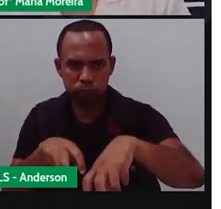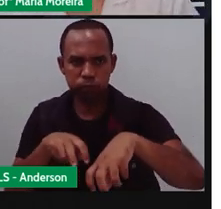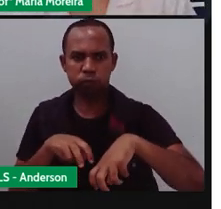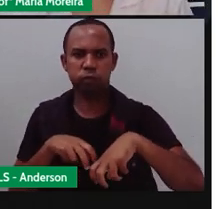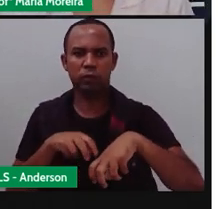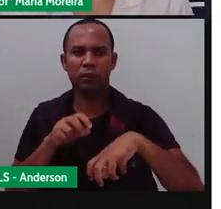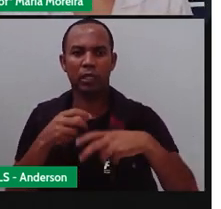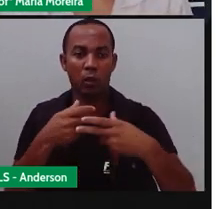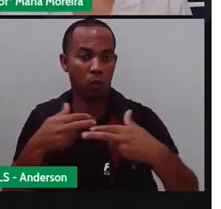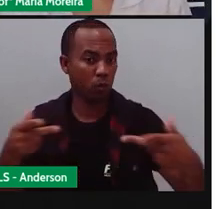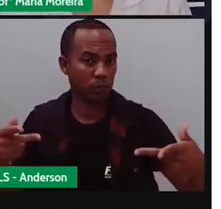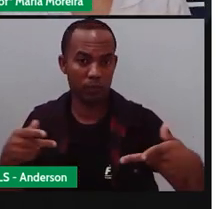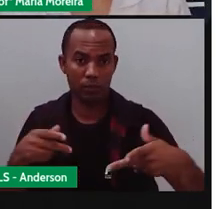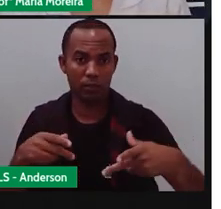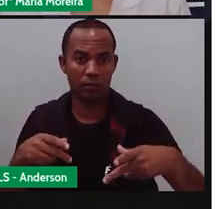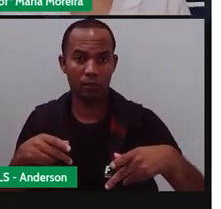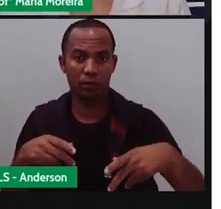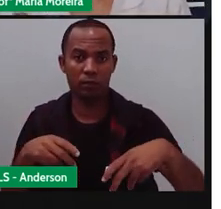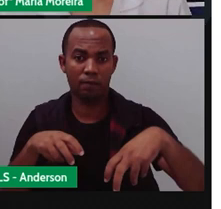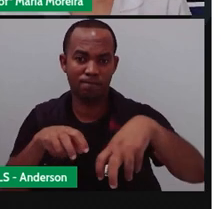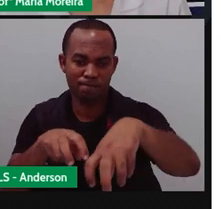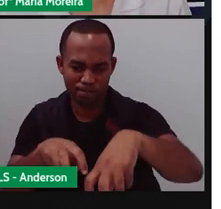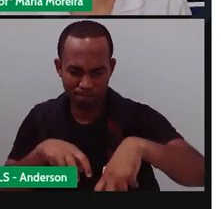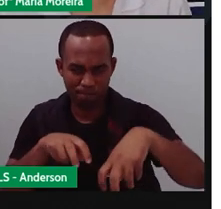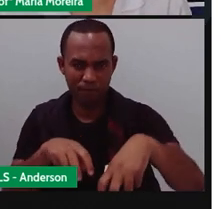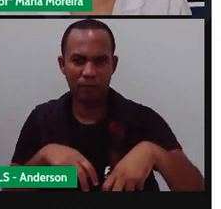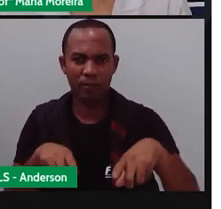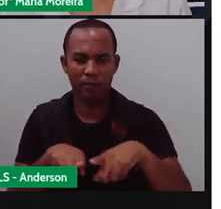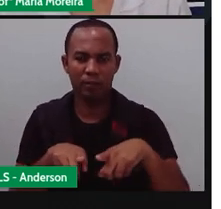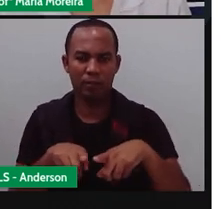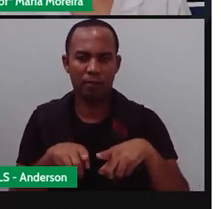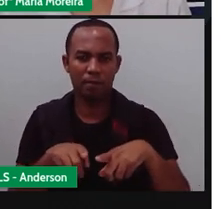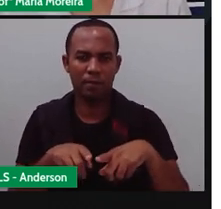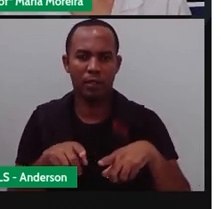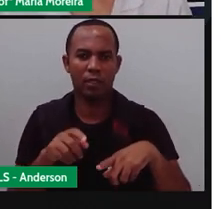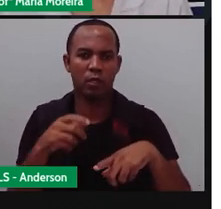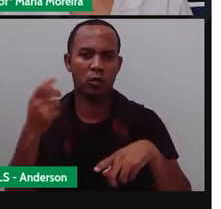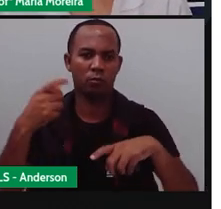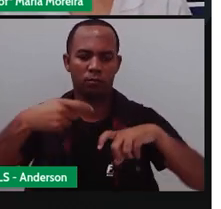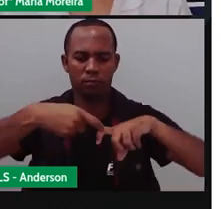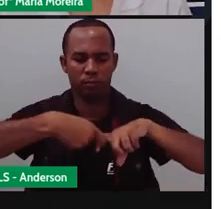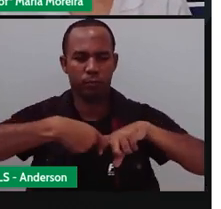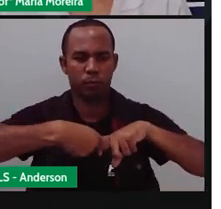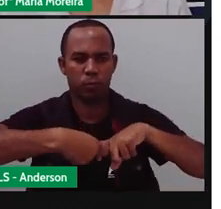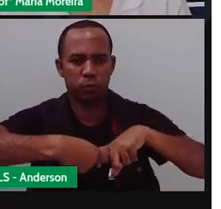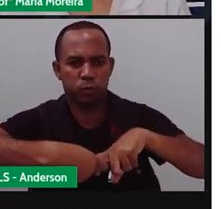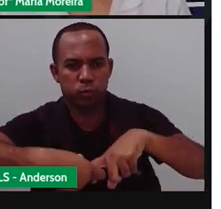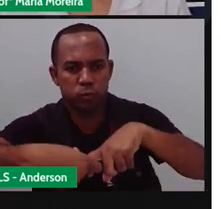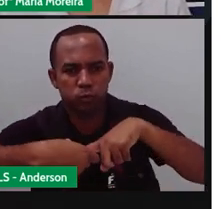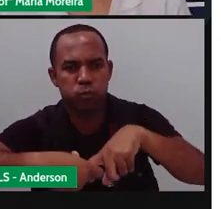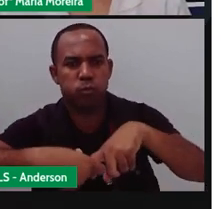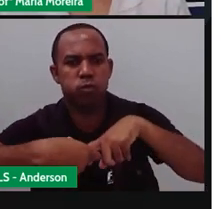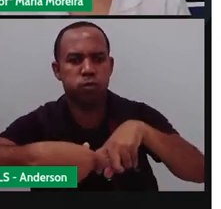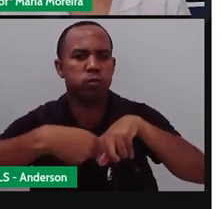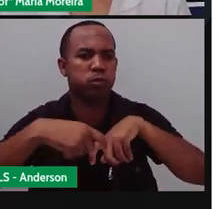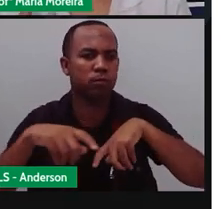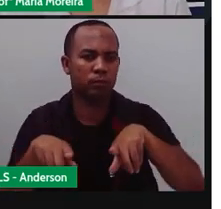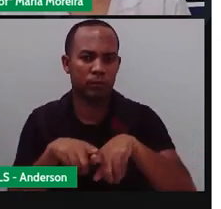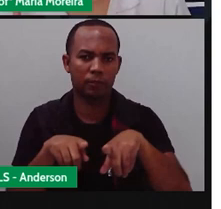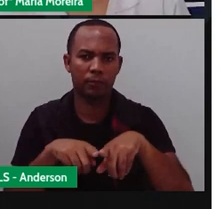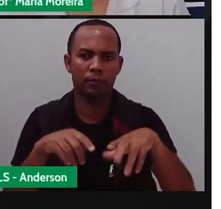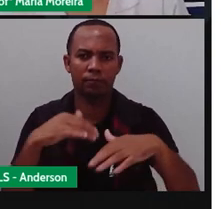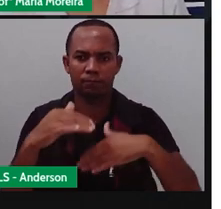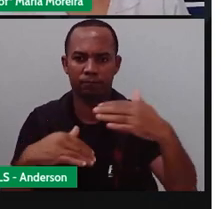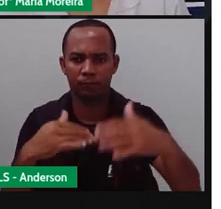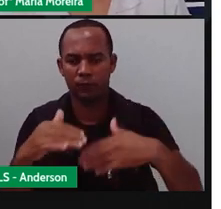puxar coisas para puxar ferramentas e balões agrícolas começaram a ser desenvolvidos